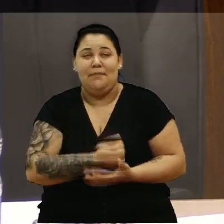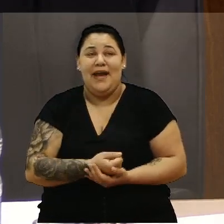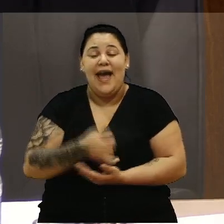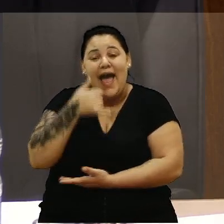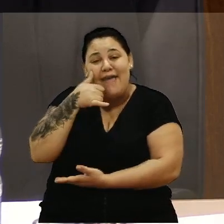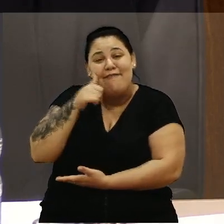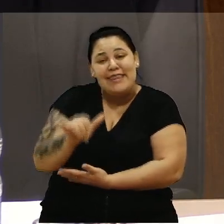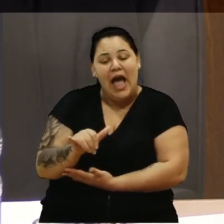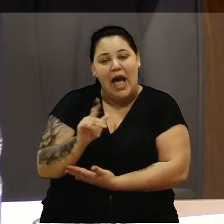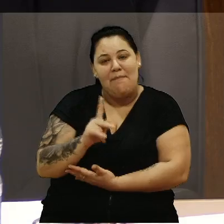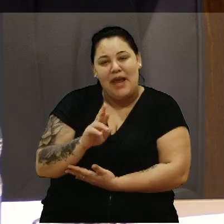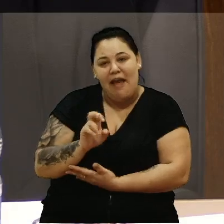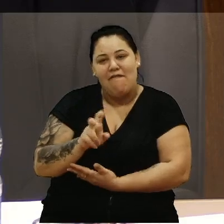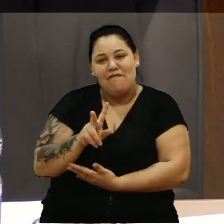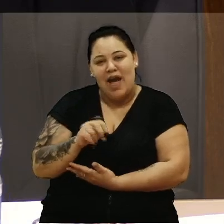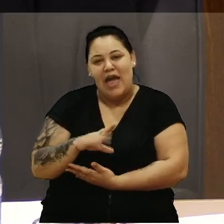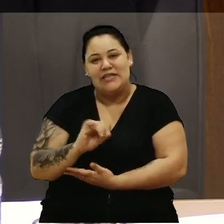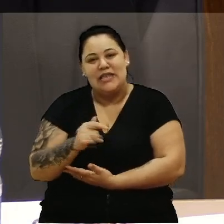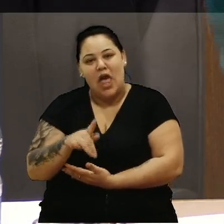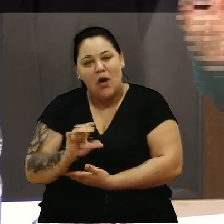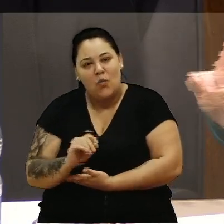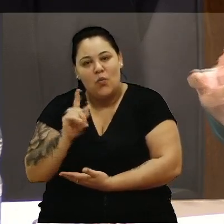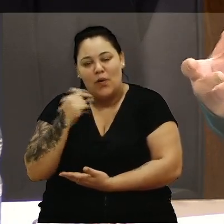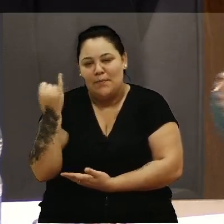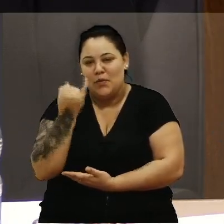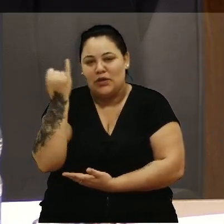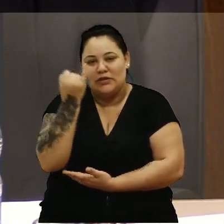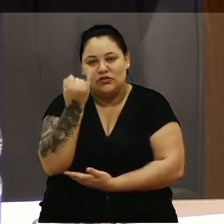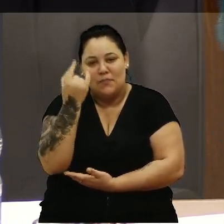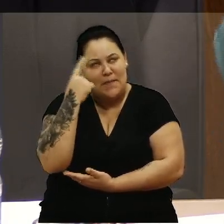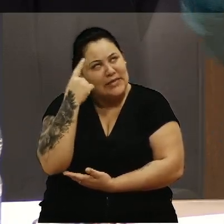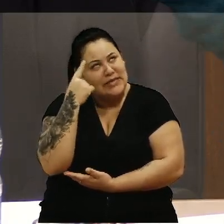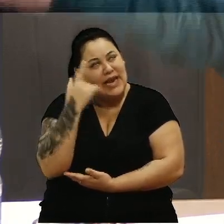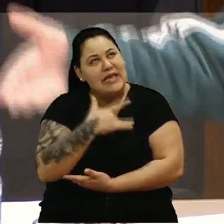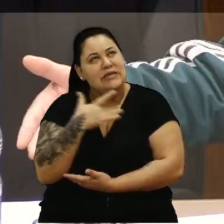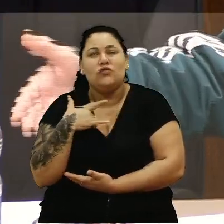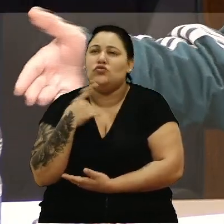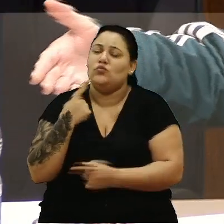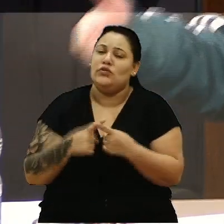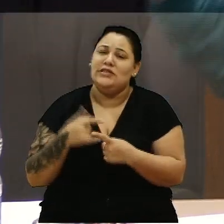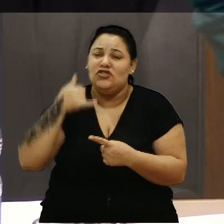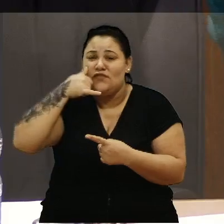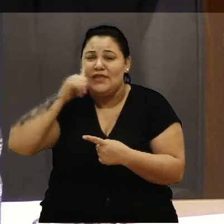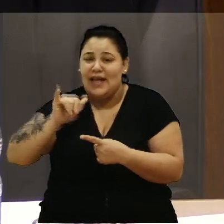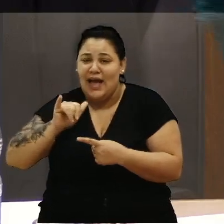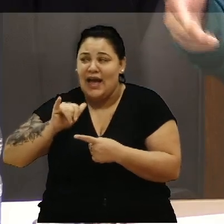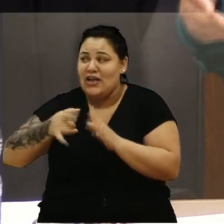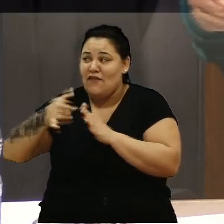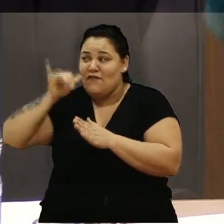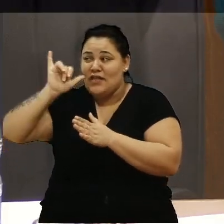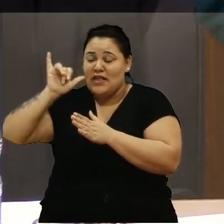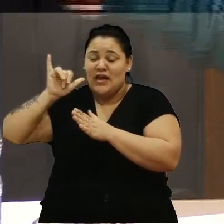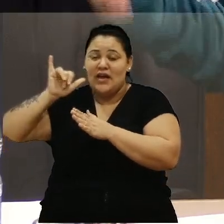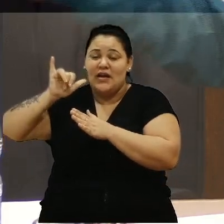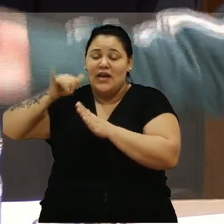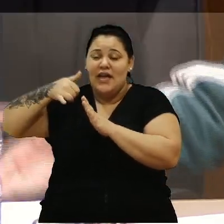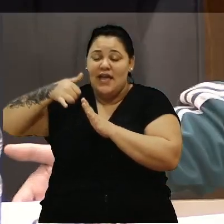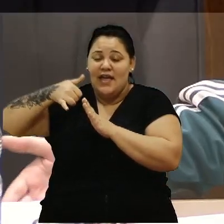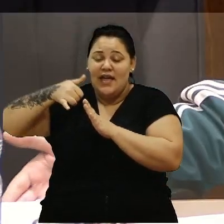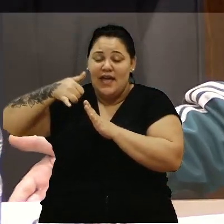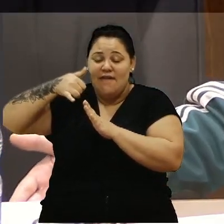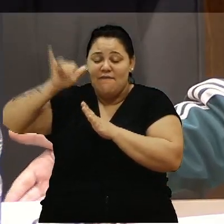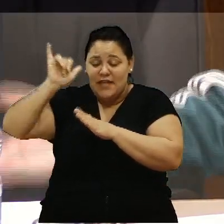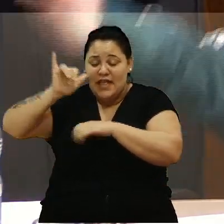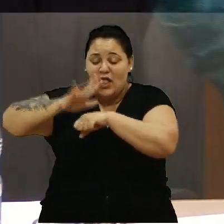gente pensar na saúde, né? Se a gente previne, a gente evita que a pessoa adoeça. A gente evita que o problema de saúde